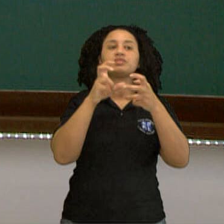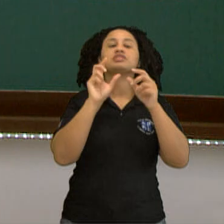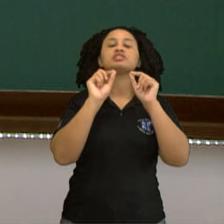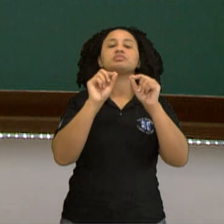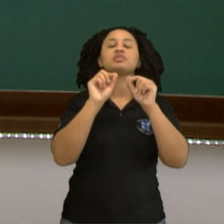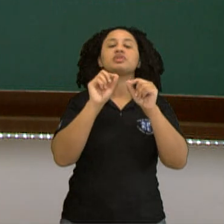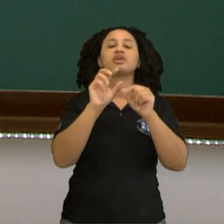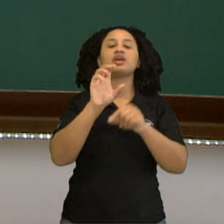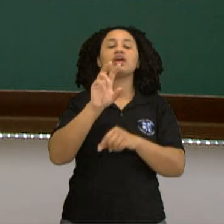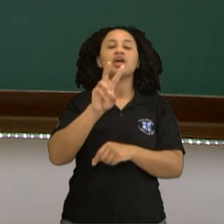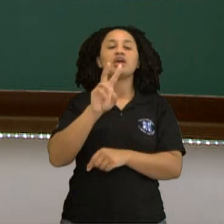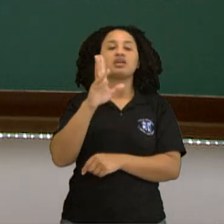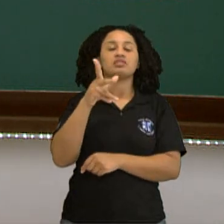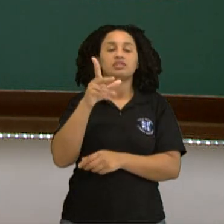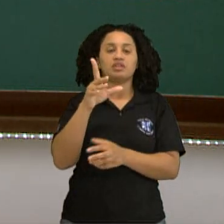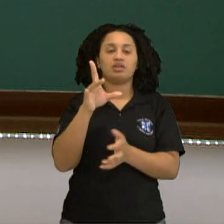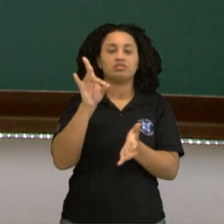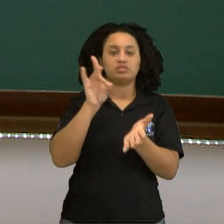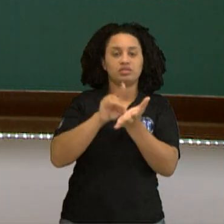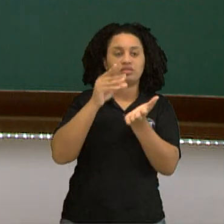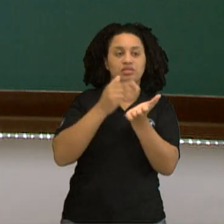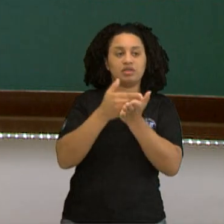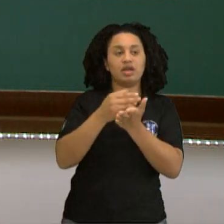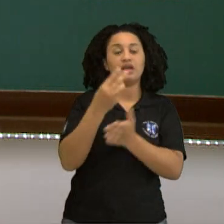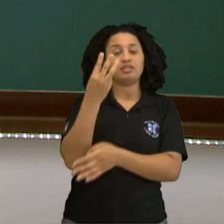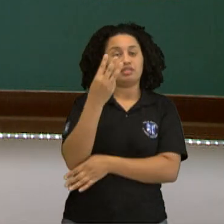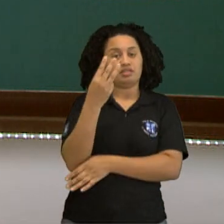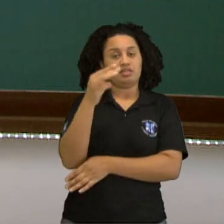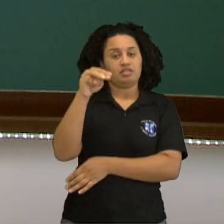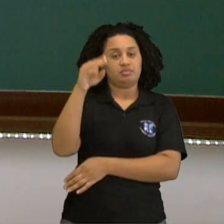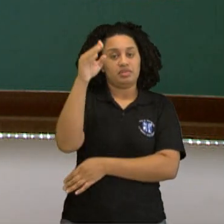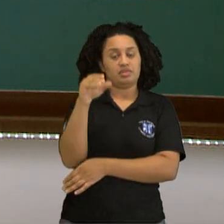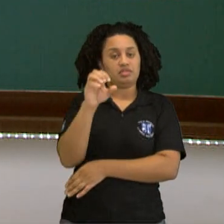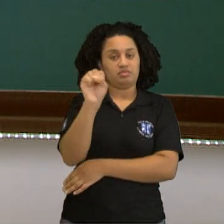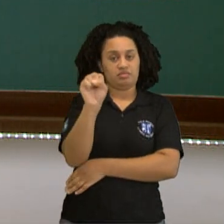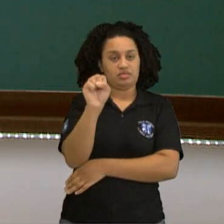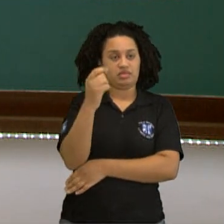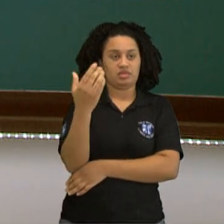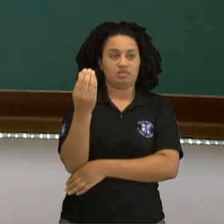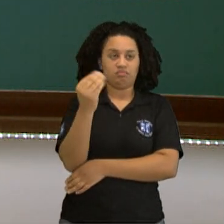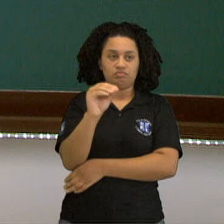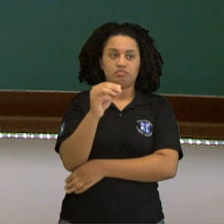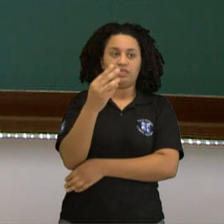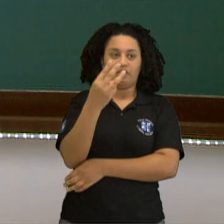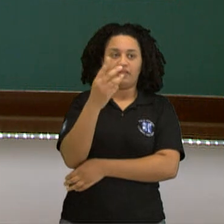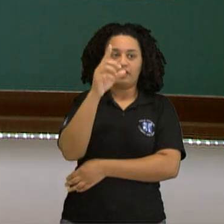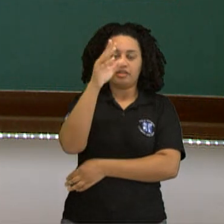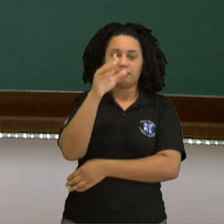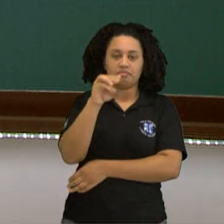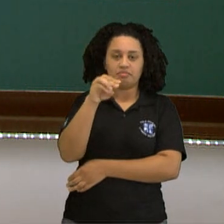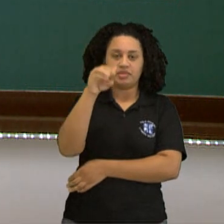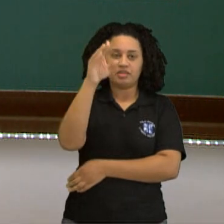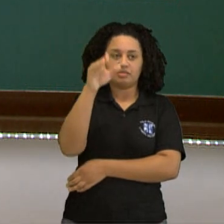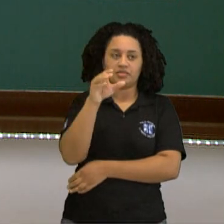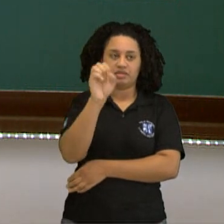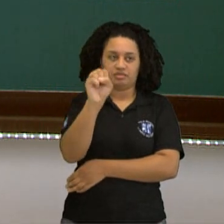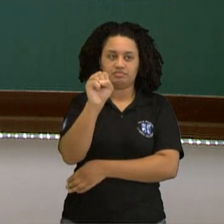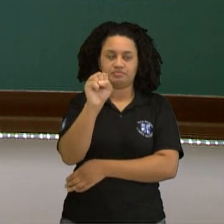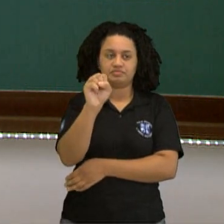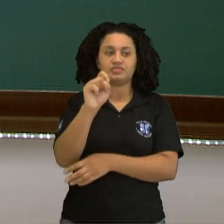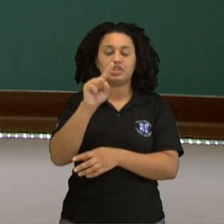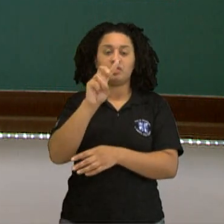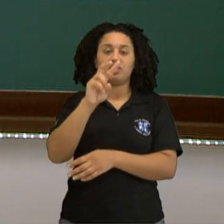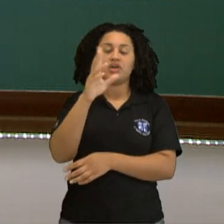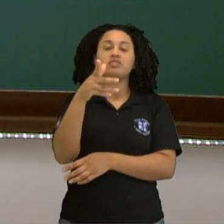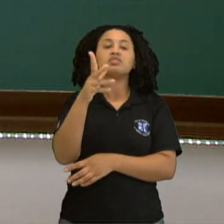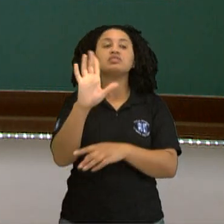a velocidade inicial é 13 metros por segundo. Eu estou colocando, inclusive, o sinal, certo? Aqui a gente percebe que existe um sinal. A velocidade ela